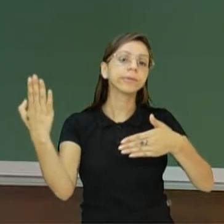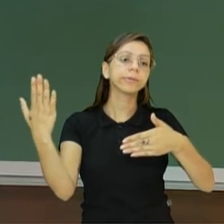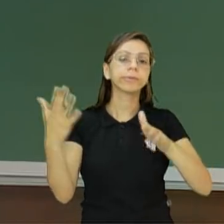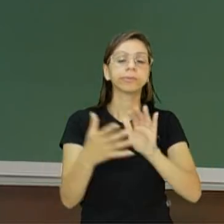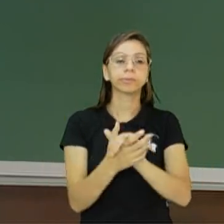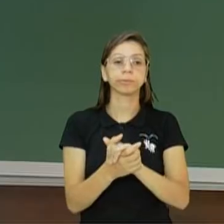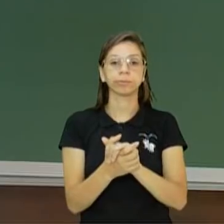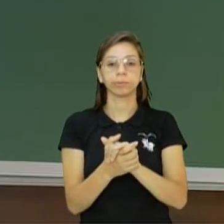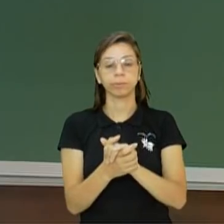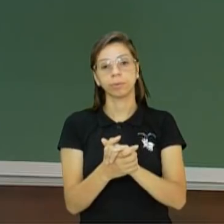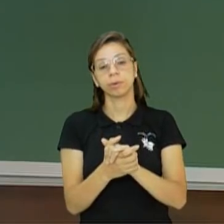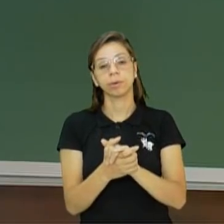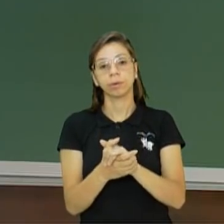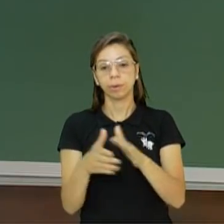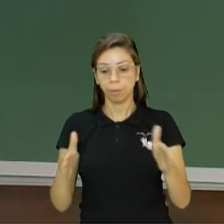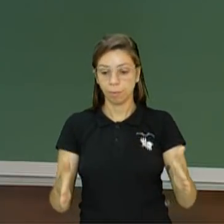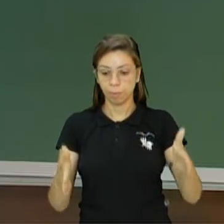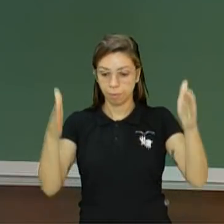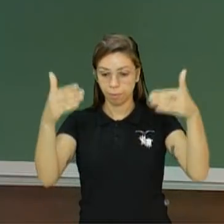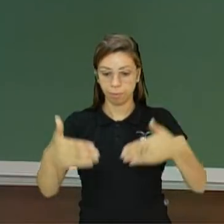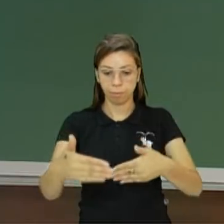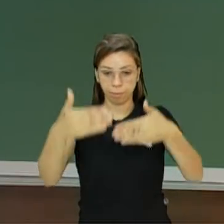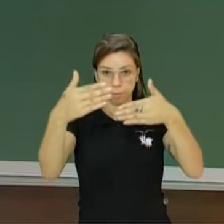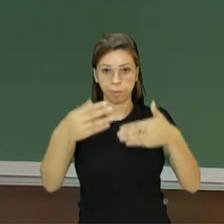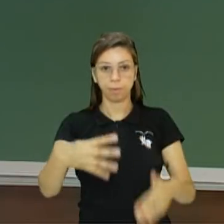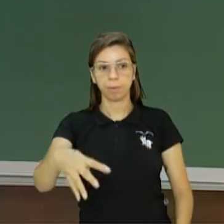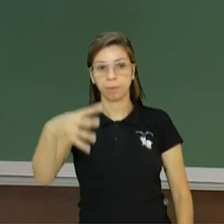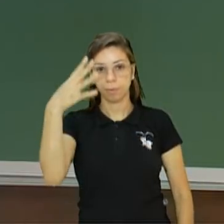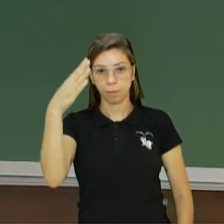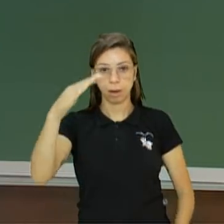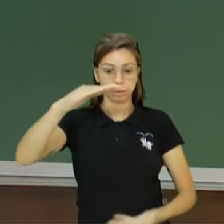tem 4 faces laterais com